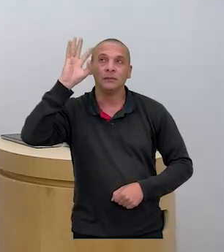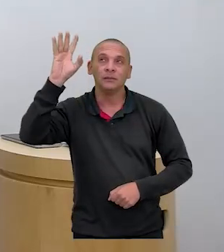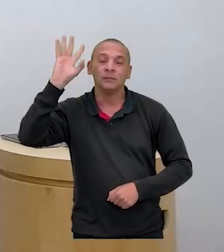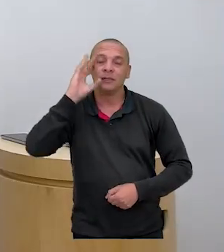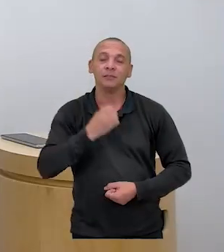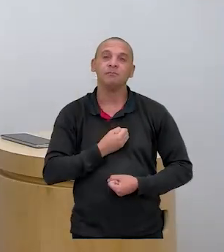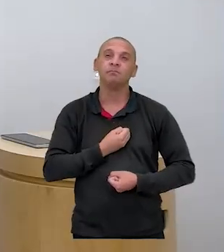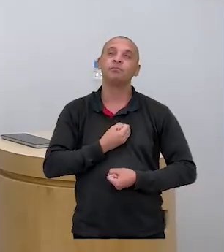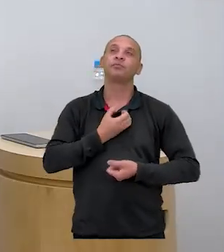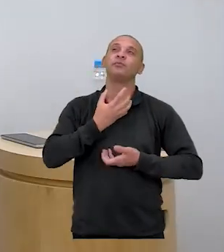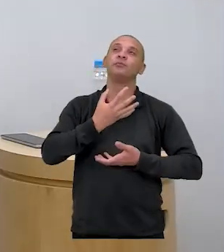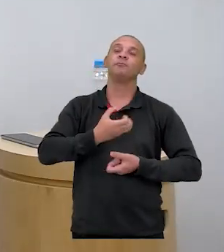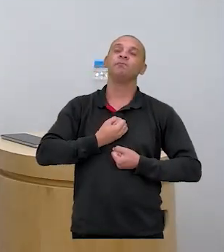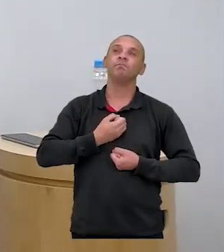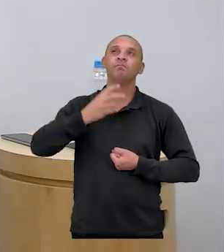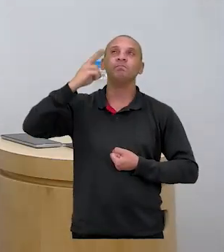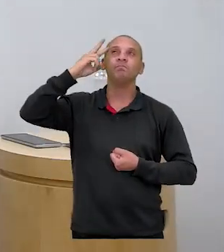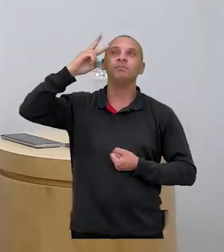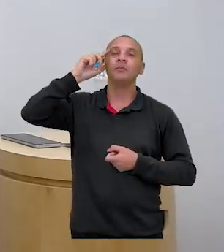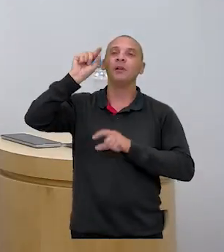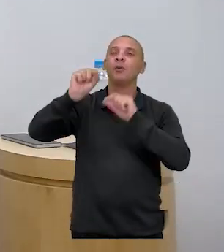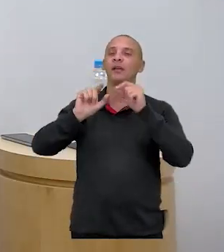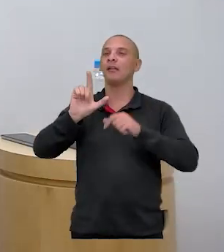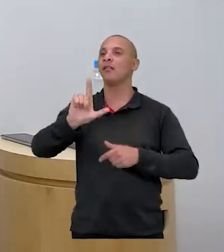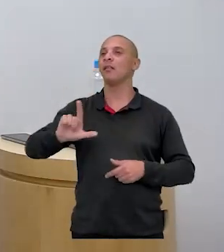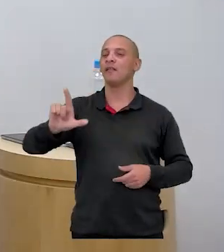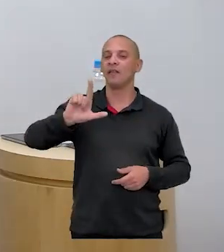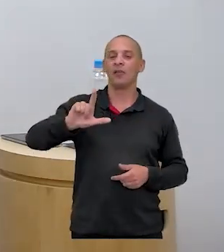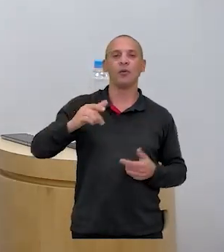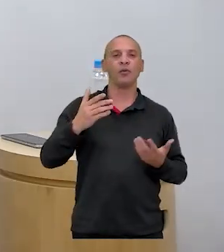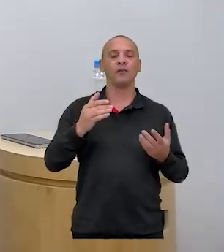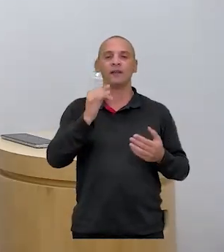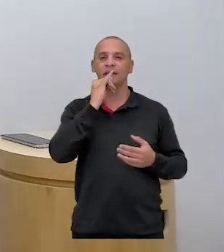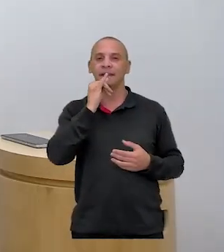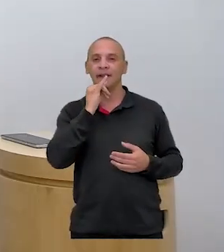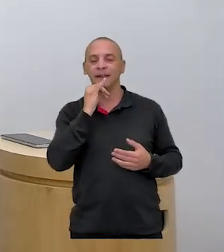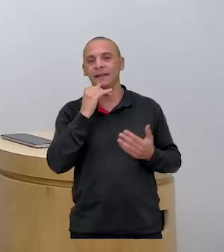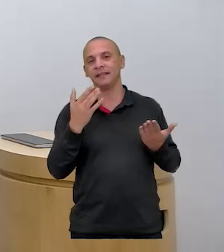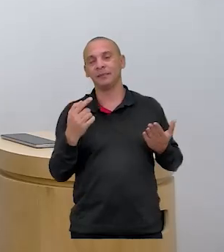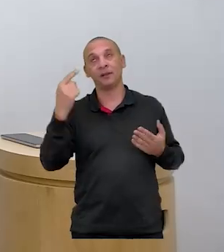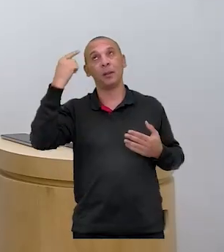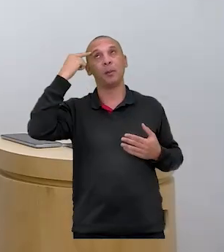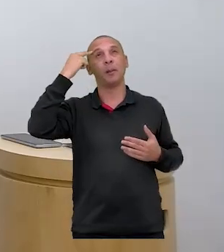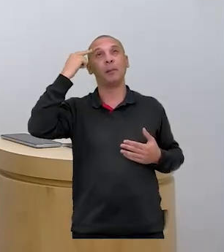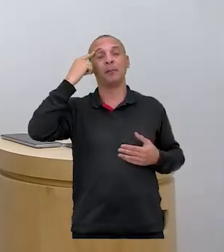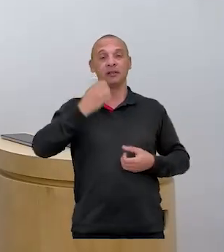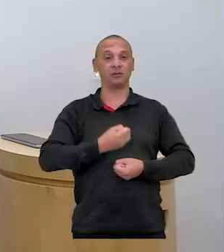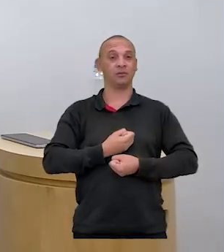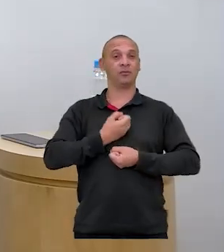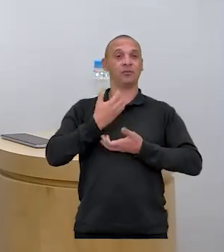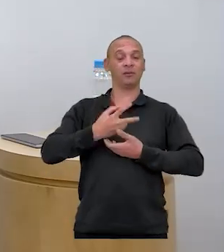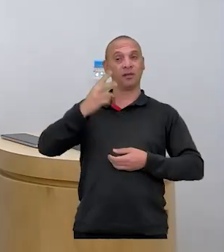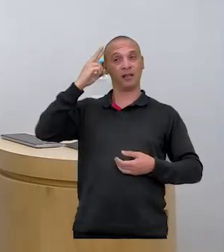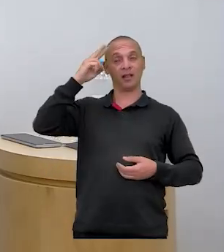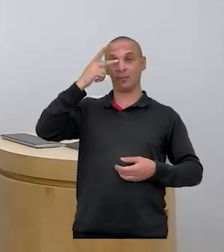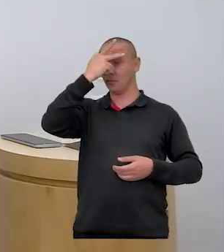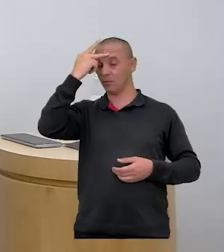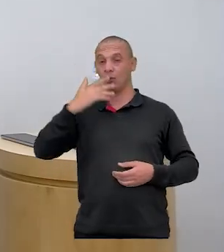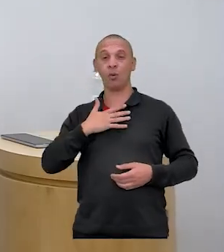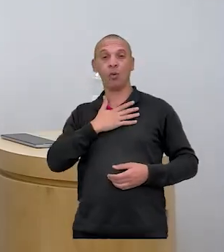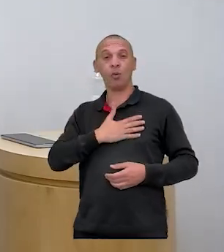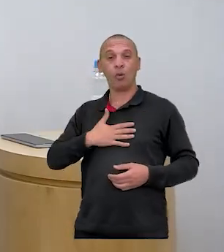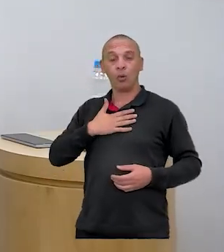poesia, o que vem em sua mente? Quando você pensa em literatura, em poema, olha, por exemplo, eu quando penso em poema já lembro de algum poeta bacana que eu gosto, algum